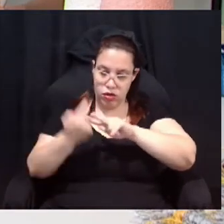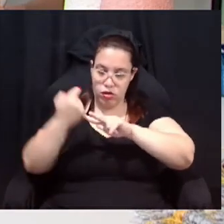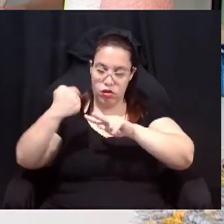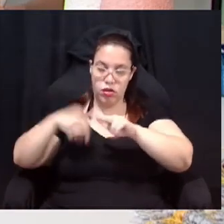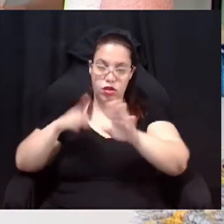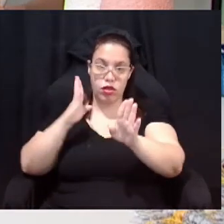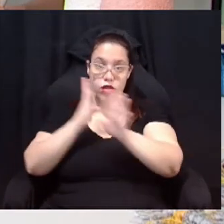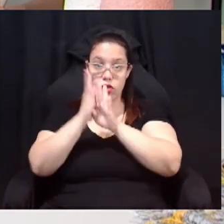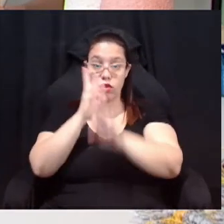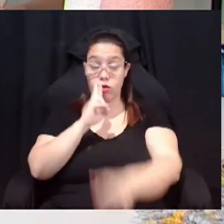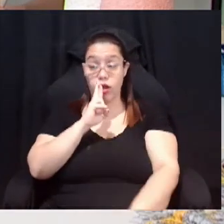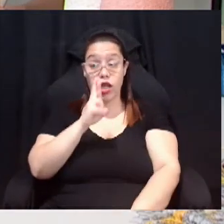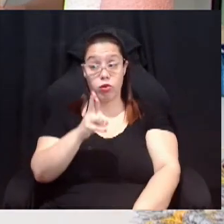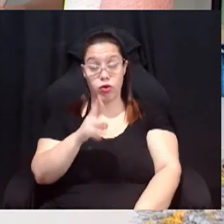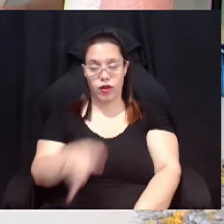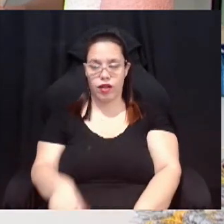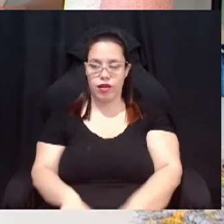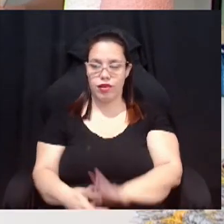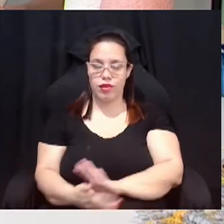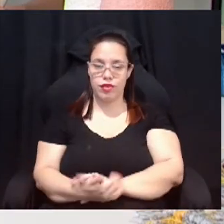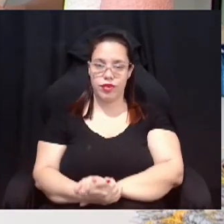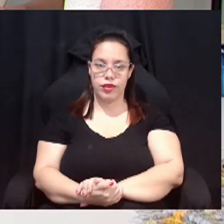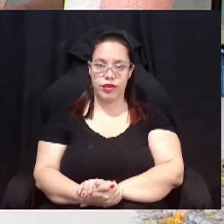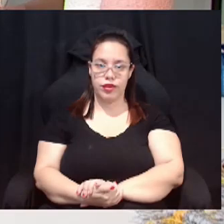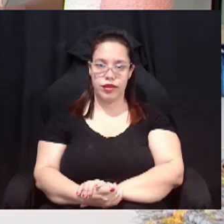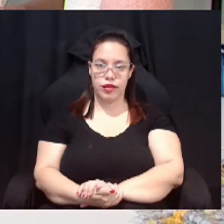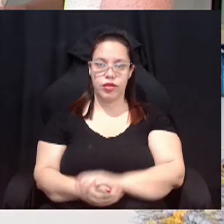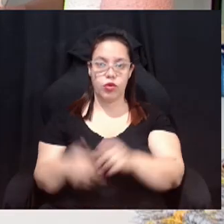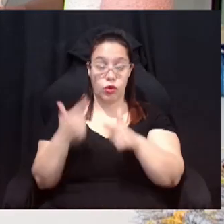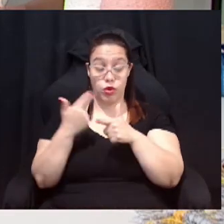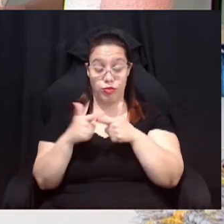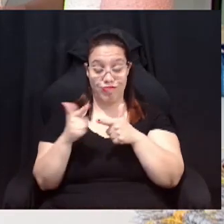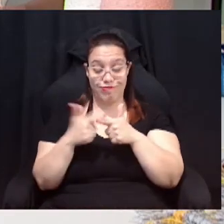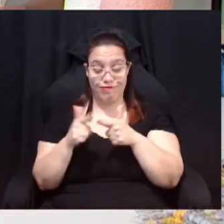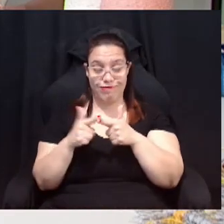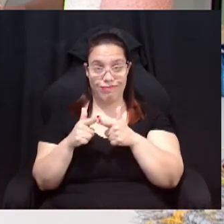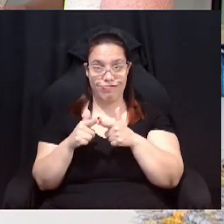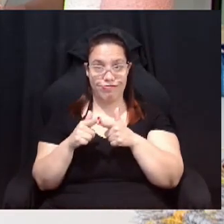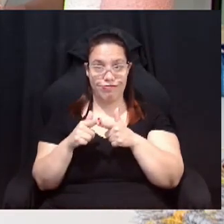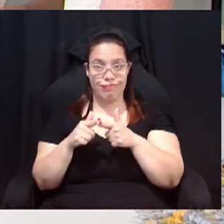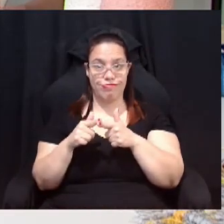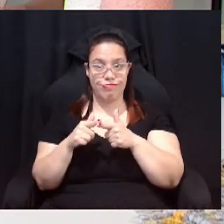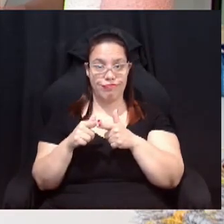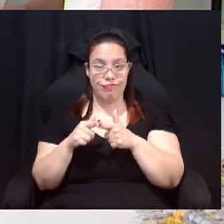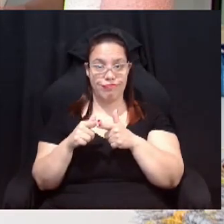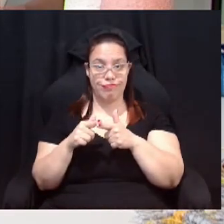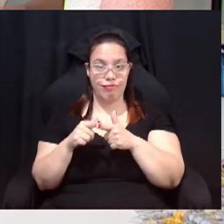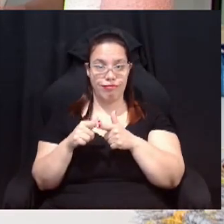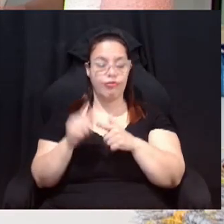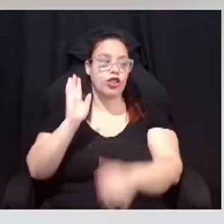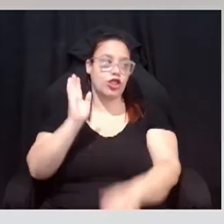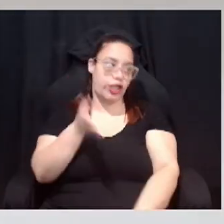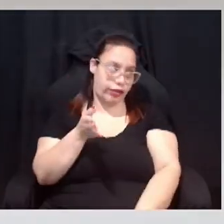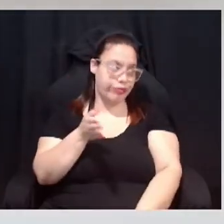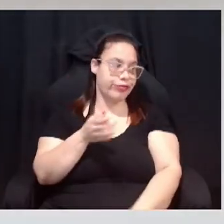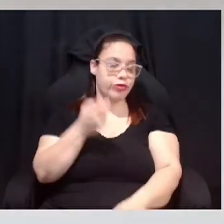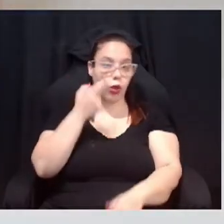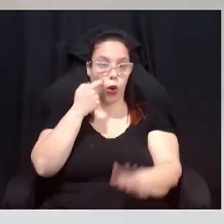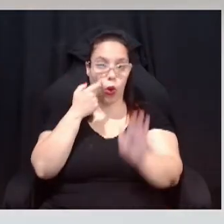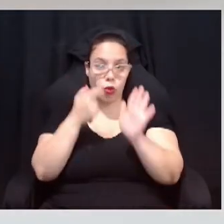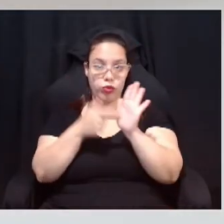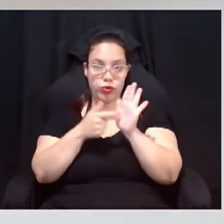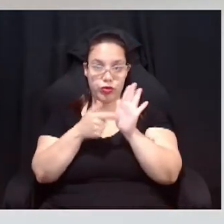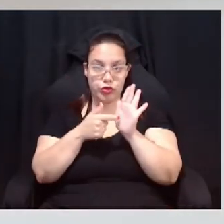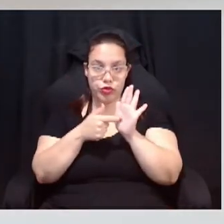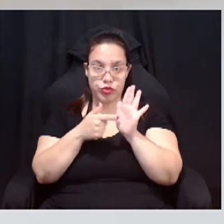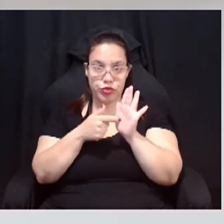solução pro nosso problema. E já vai criando forma. Já, ó, já começa a dar